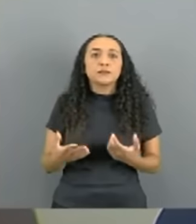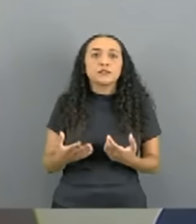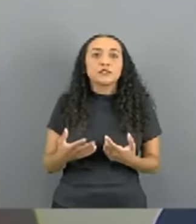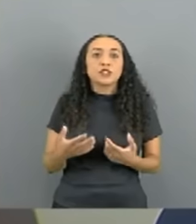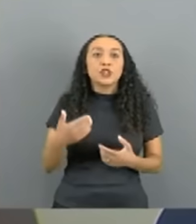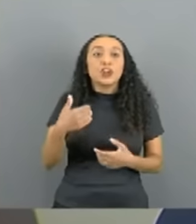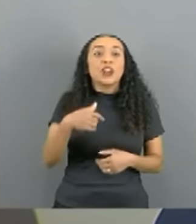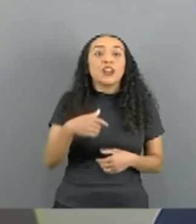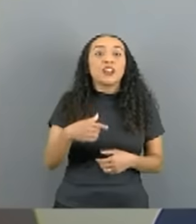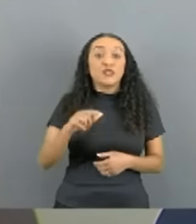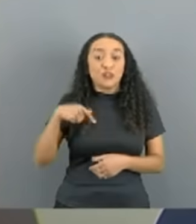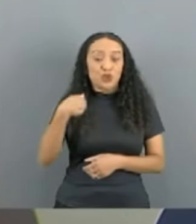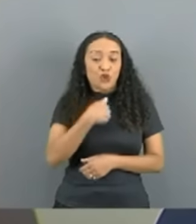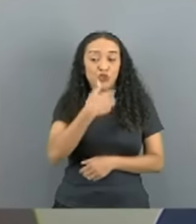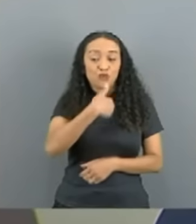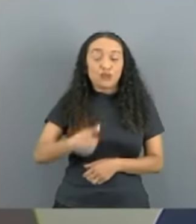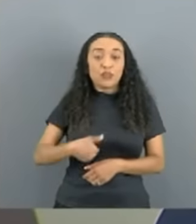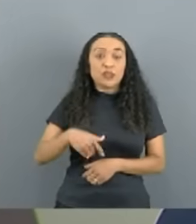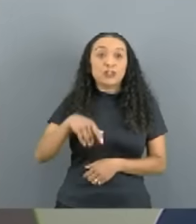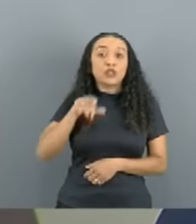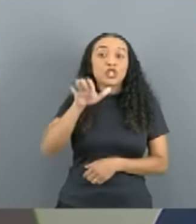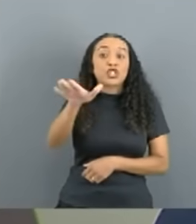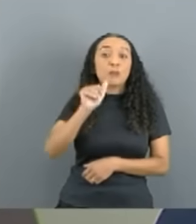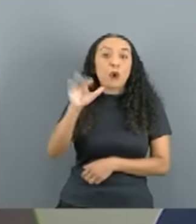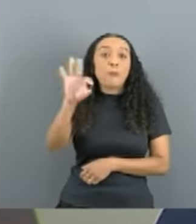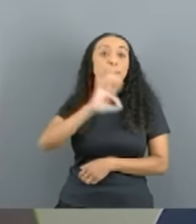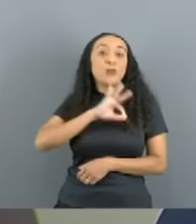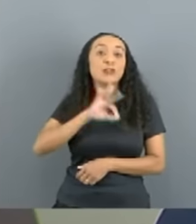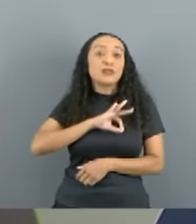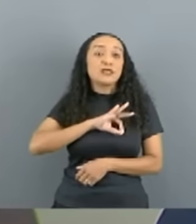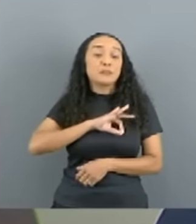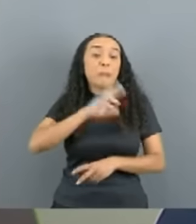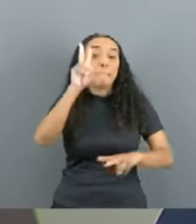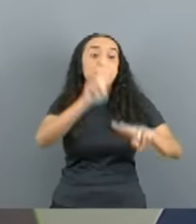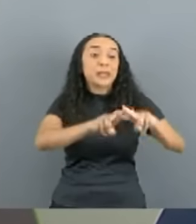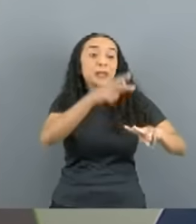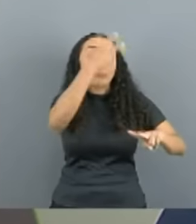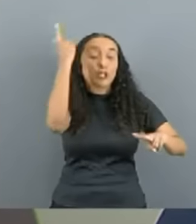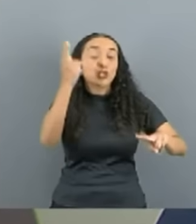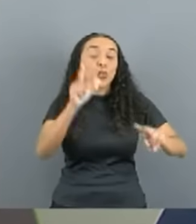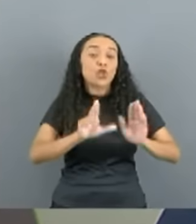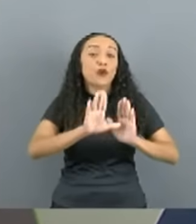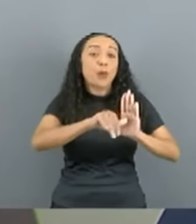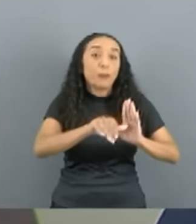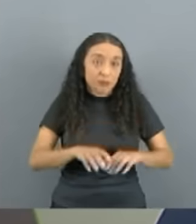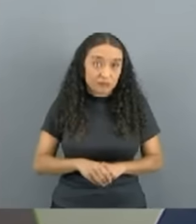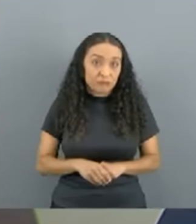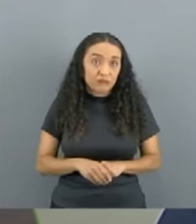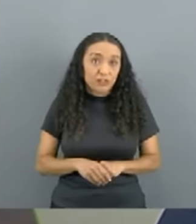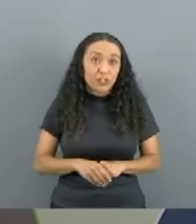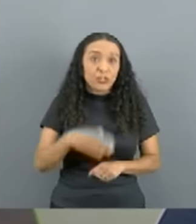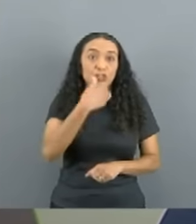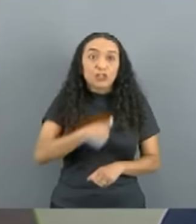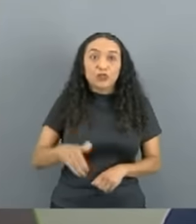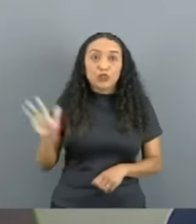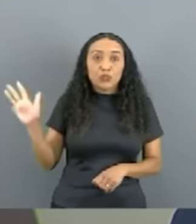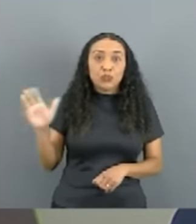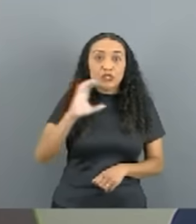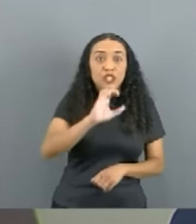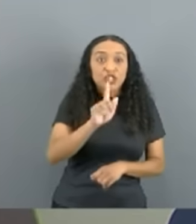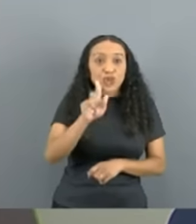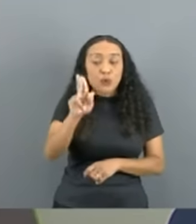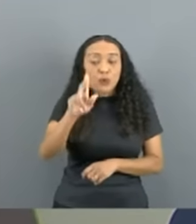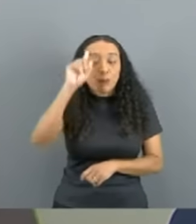governo que mandou chamar a polícia para prender quem estava roubando os aposentados. Foi o presidente Lula, o nosso governo e a CGU que mandou chamar a